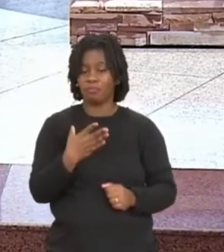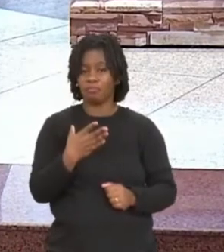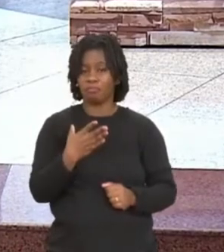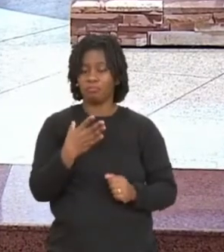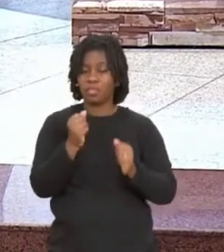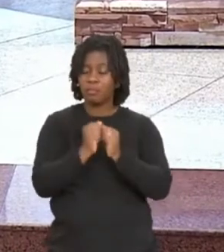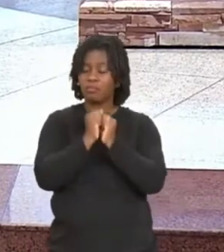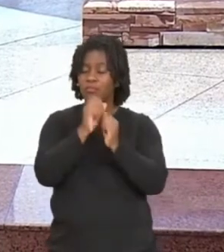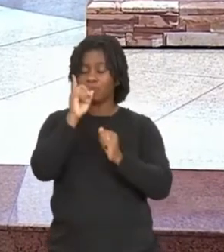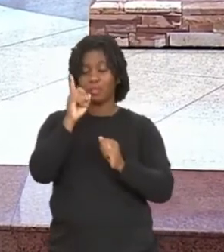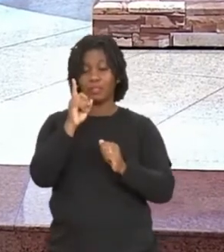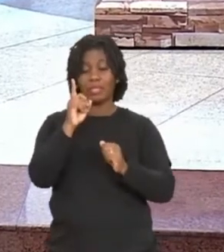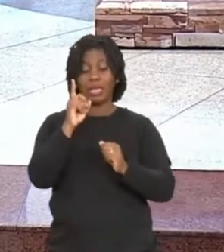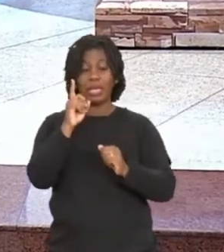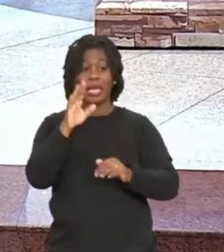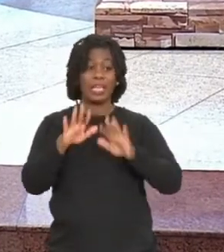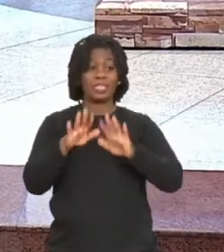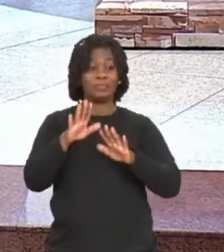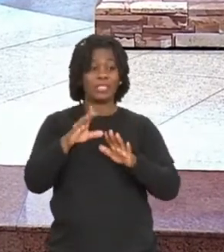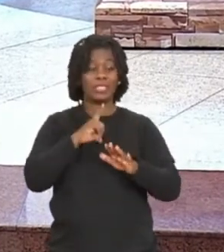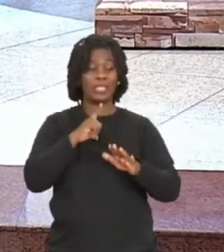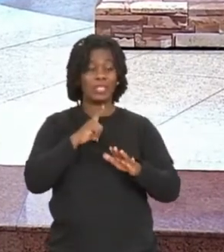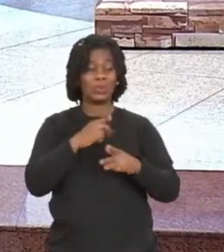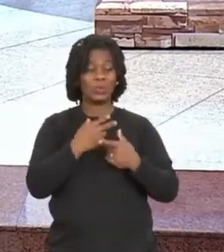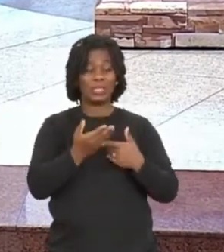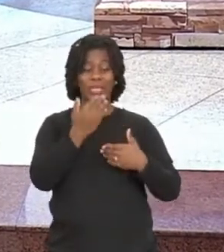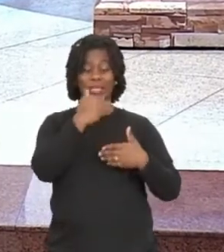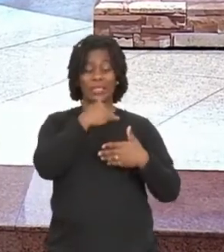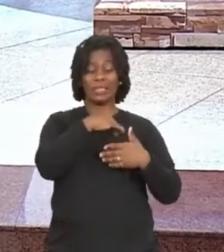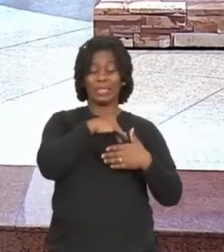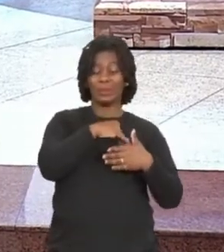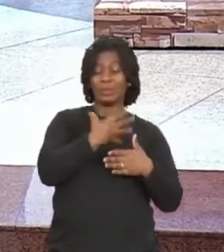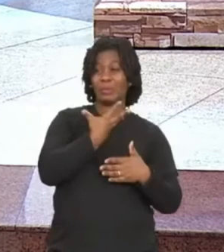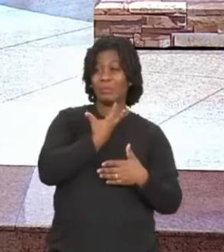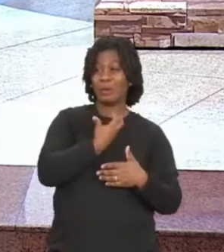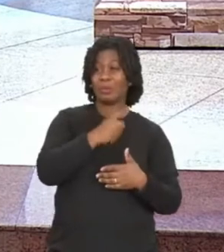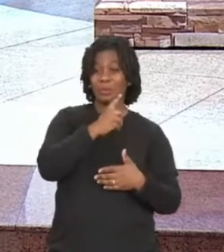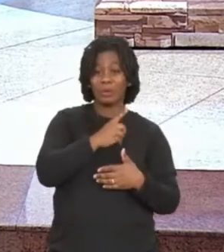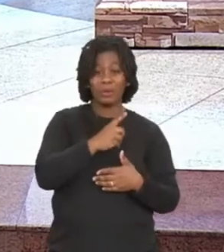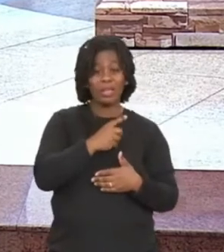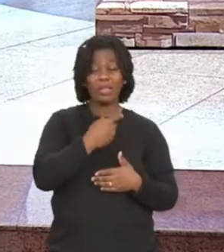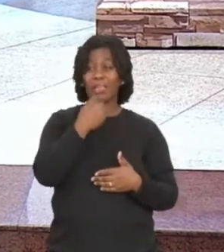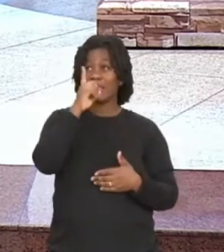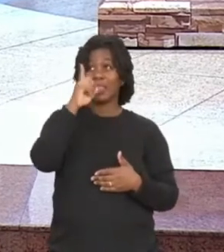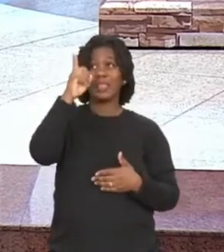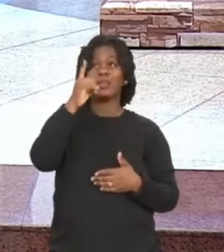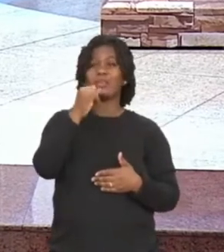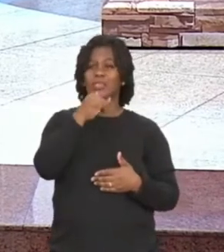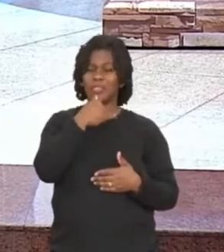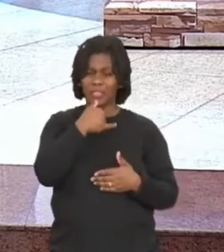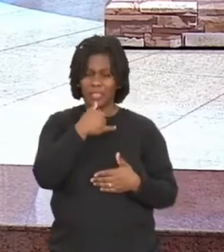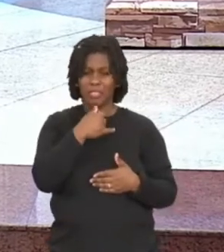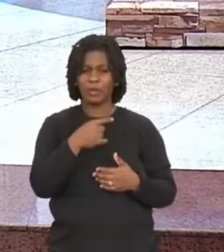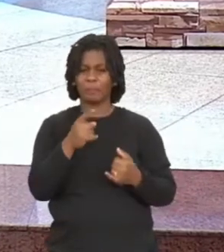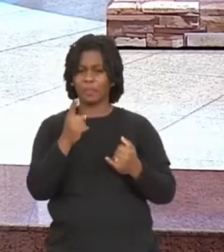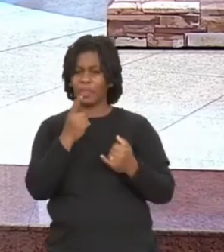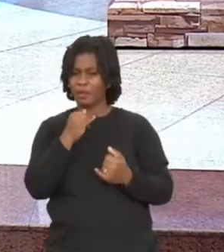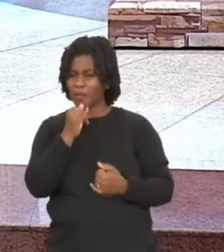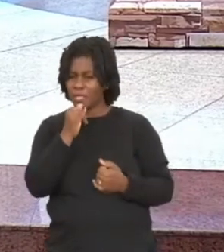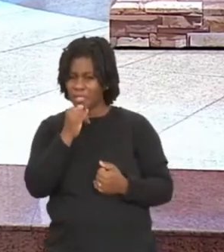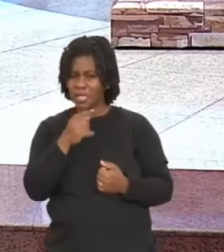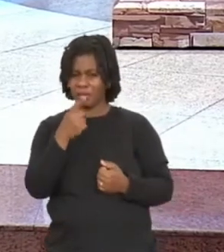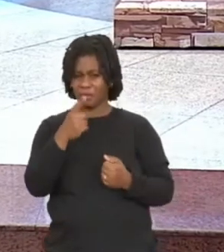De repente tem coisa em você que chateia Deus. Não chateia só quem convive com você, não. O seu ciúme doentio que